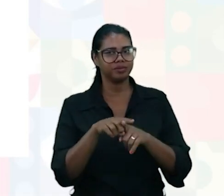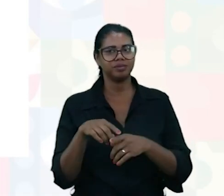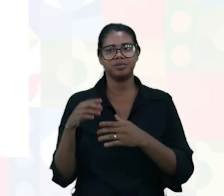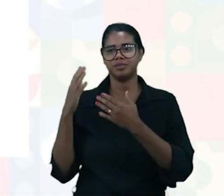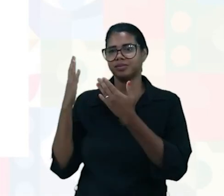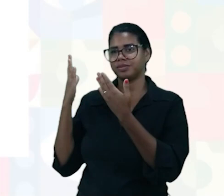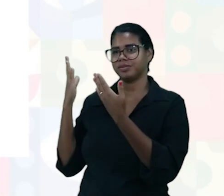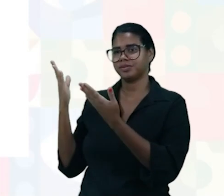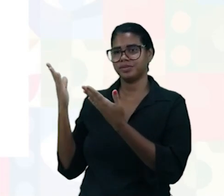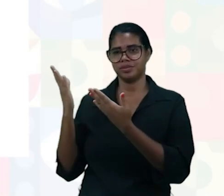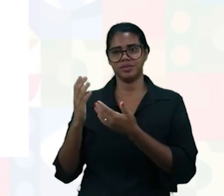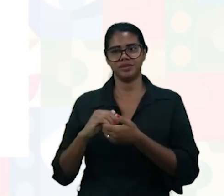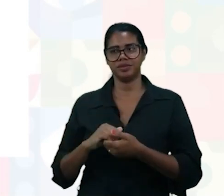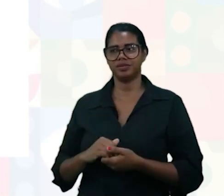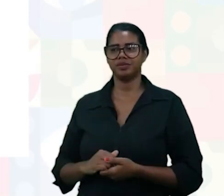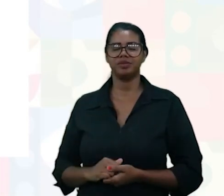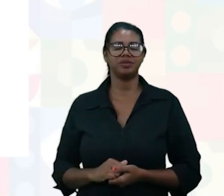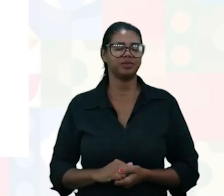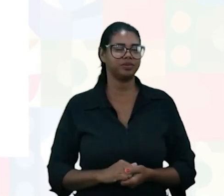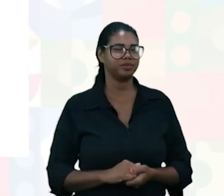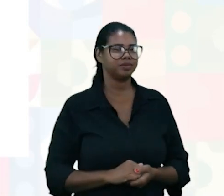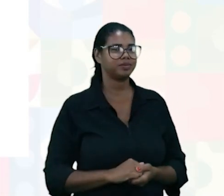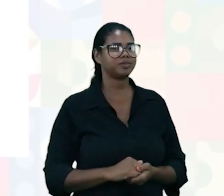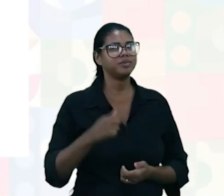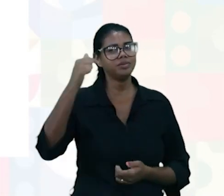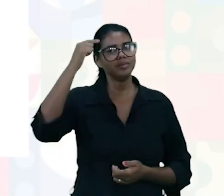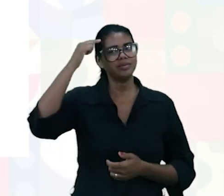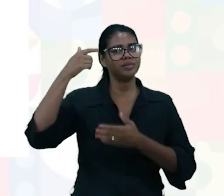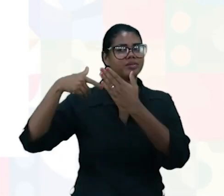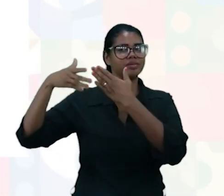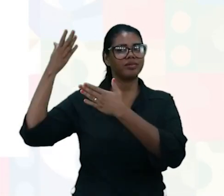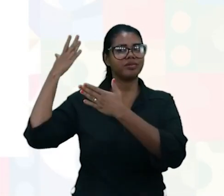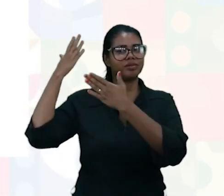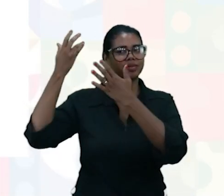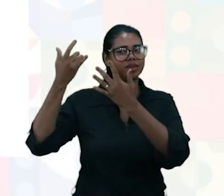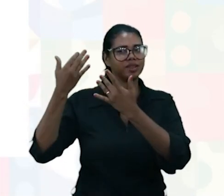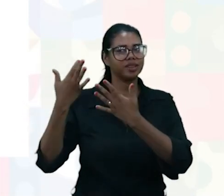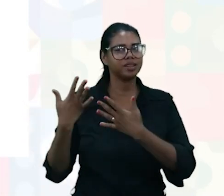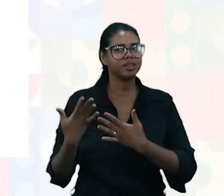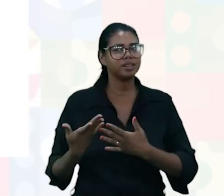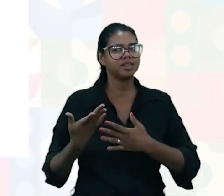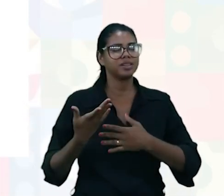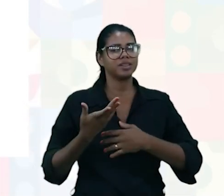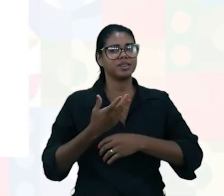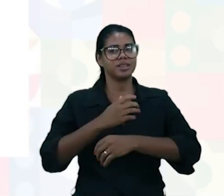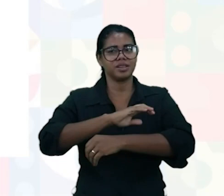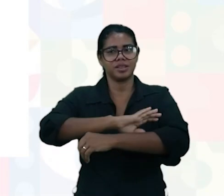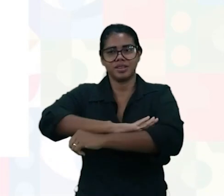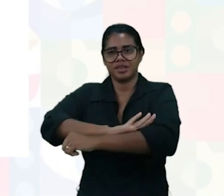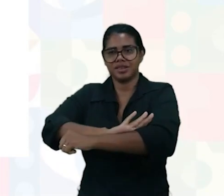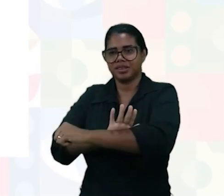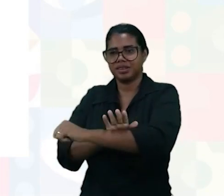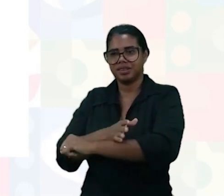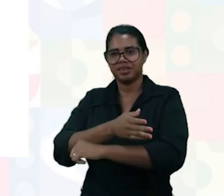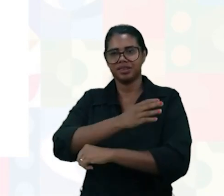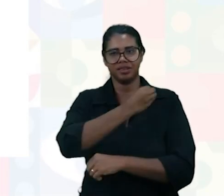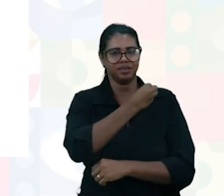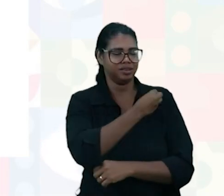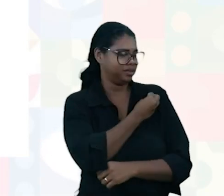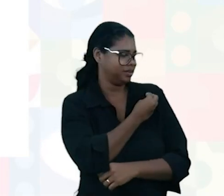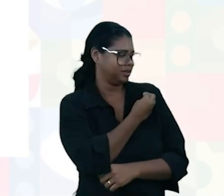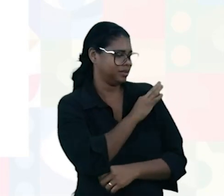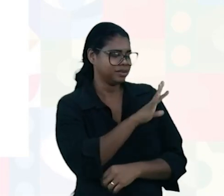Só sinalizando, voltando àquele pensamento inicial da eugenia, do racismo científico, a gente está num universo